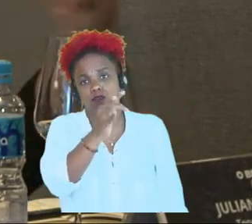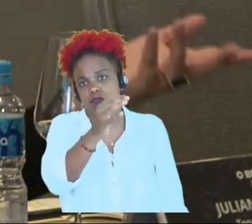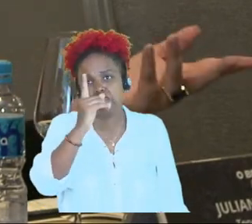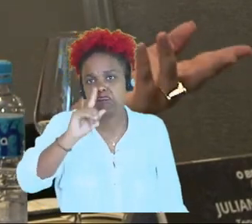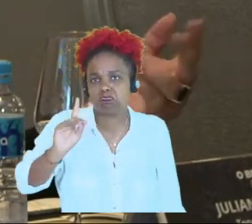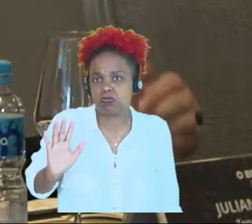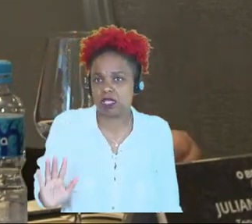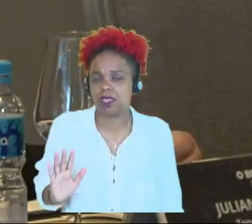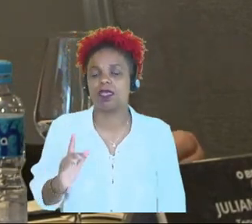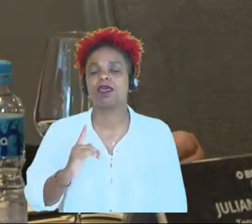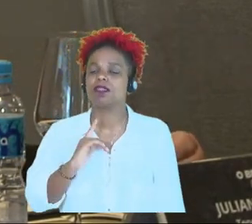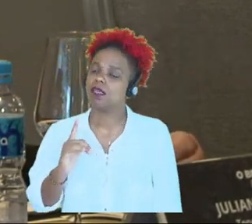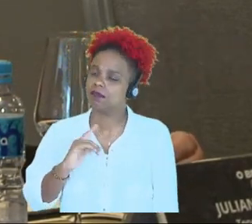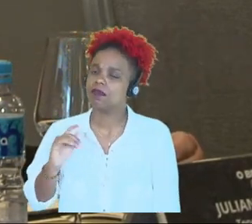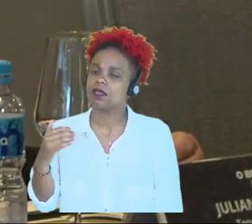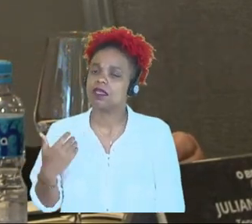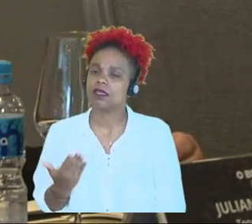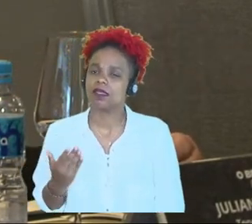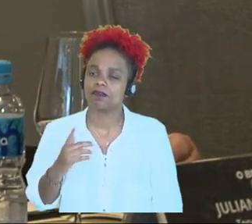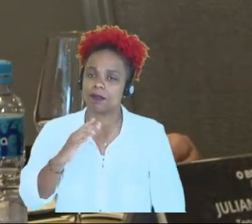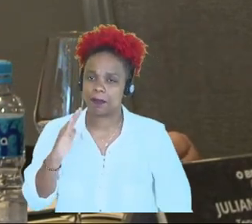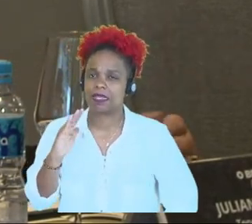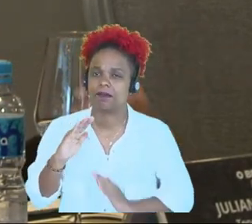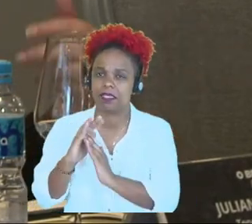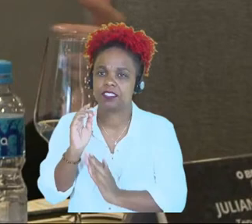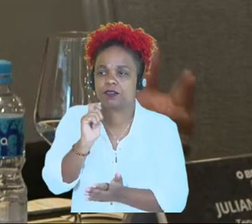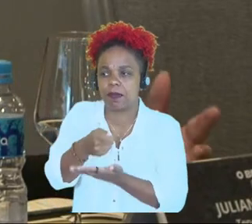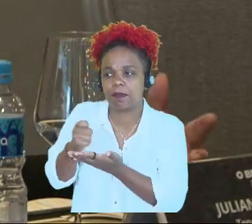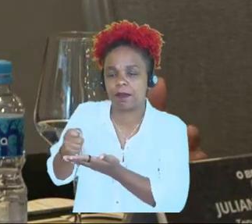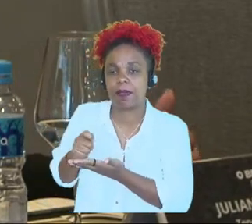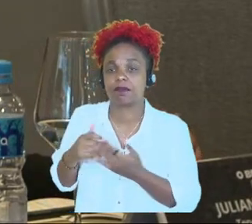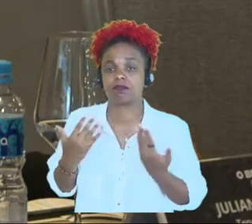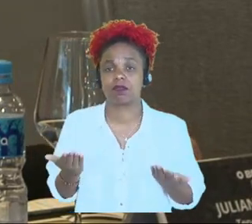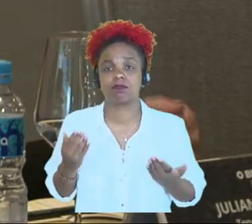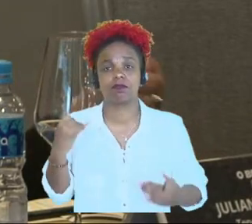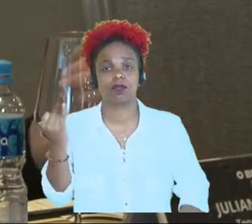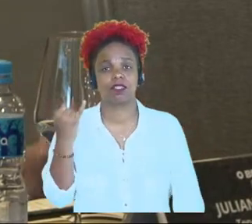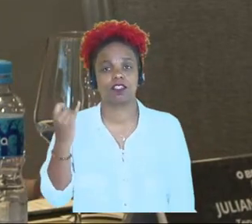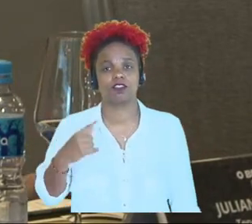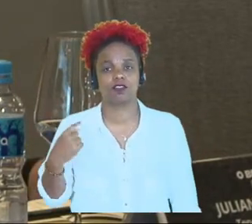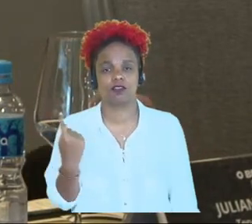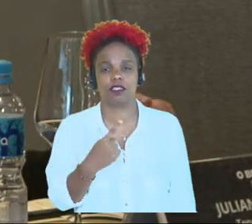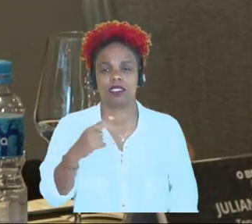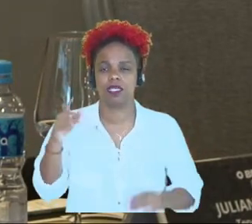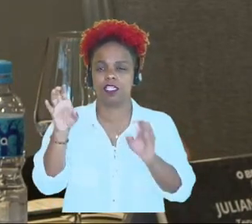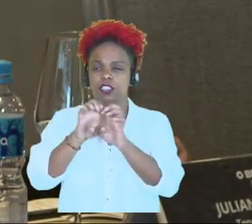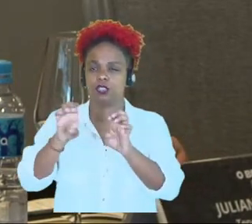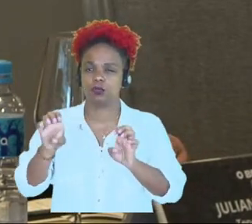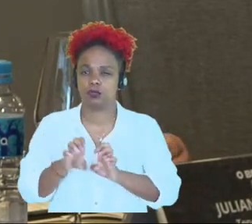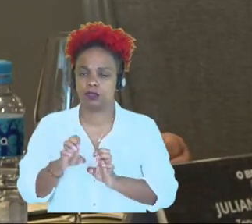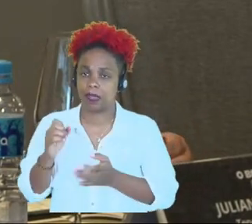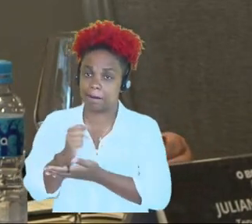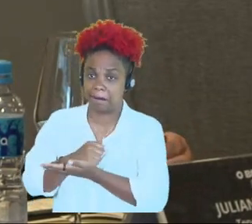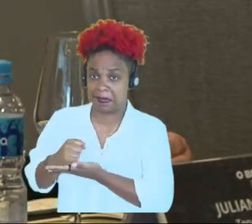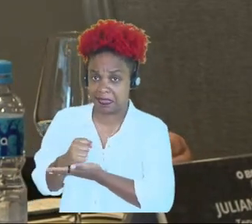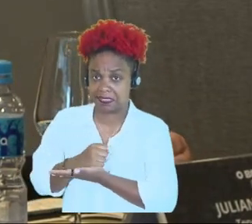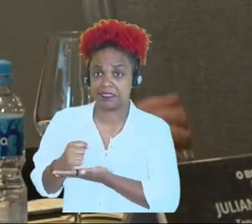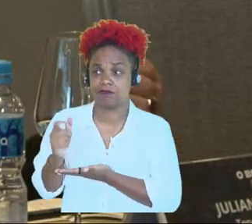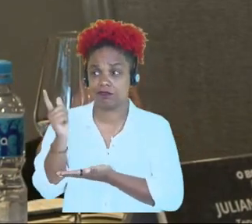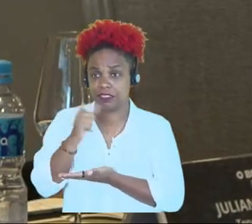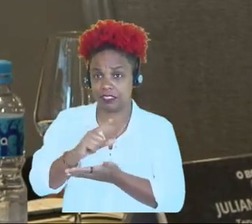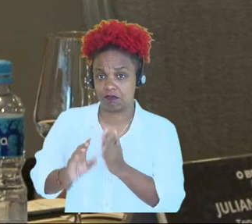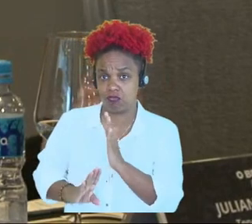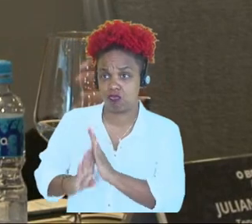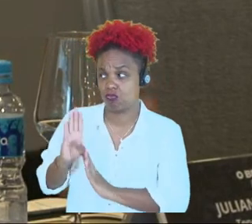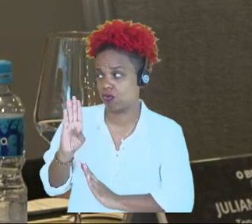precatórios, uma vez que ele fique acima de um determinado limite. Então, é muito importante que a gente, de fato, recupere estruturalmente as nossas bases para crescer, e